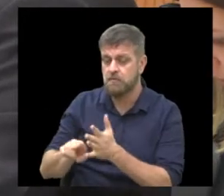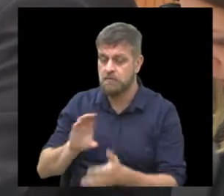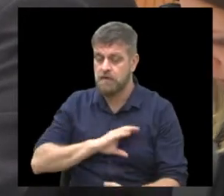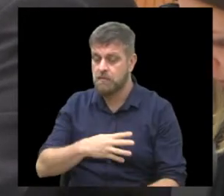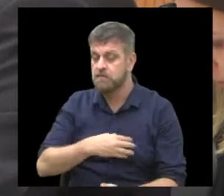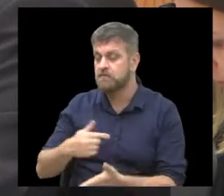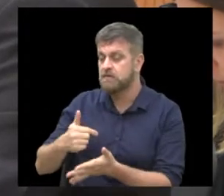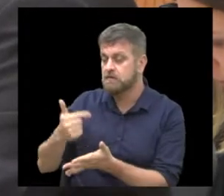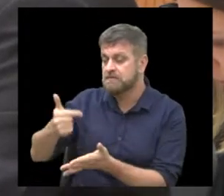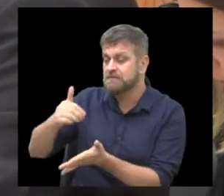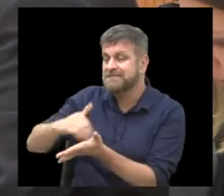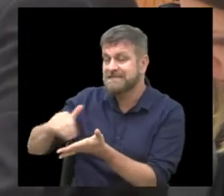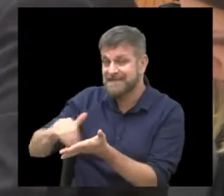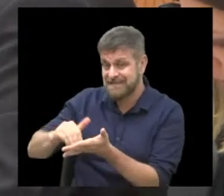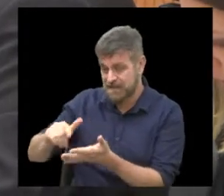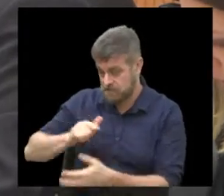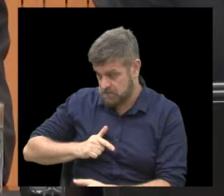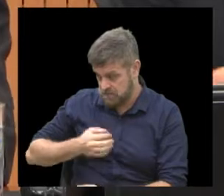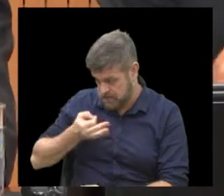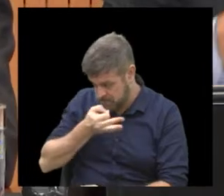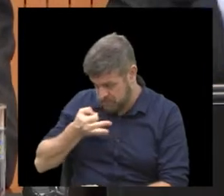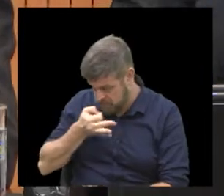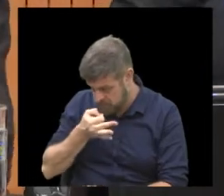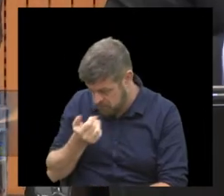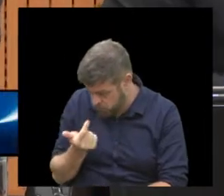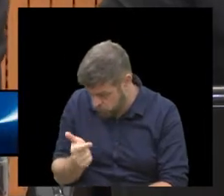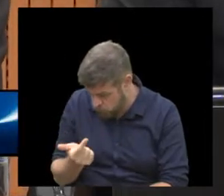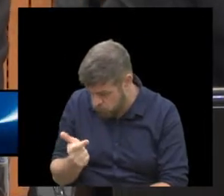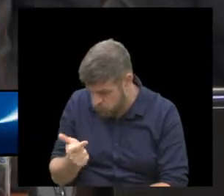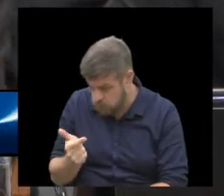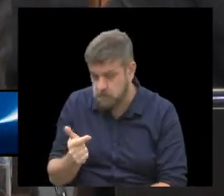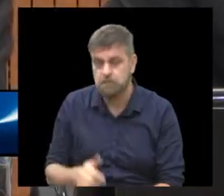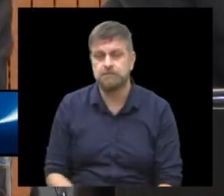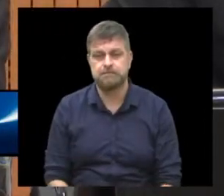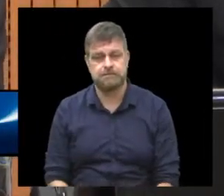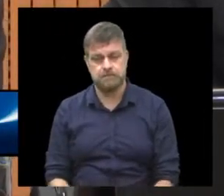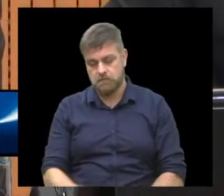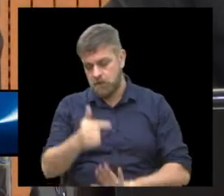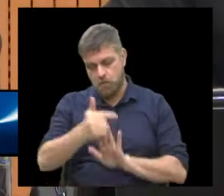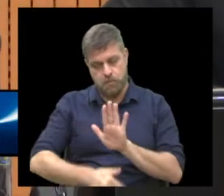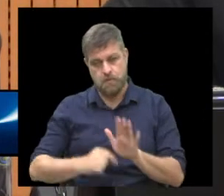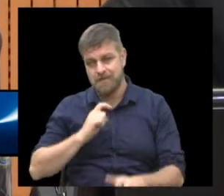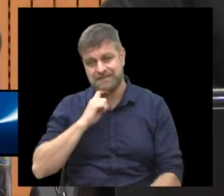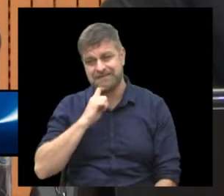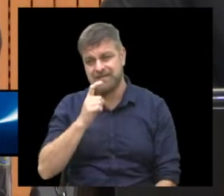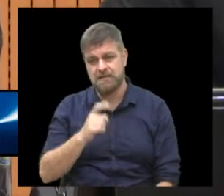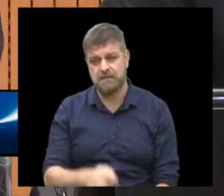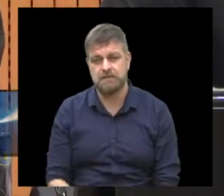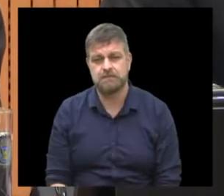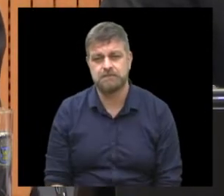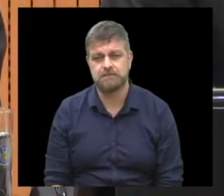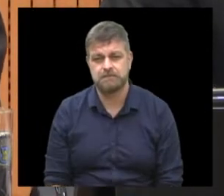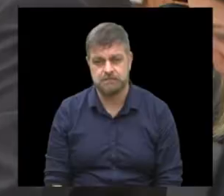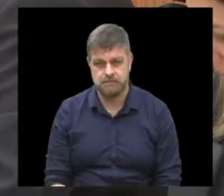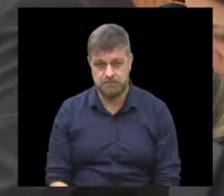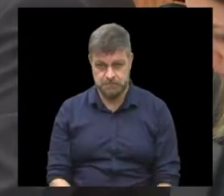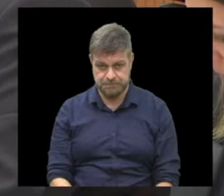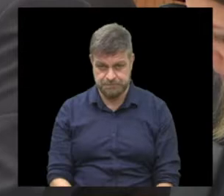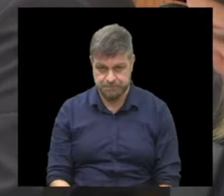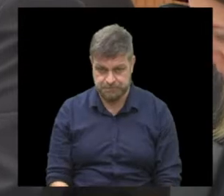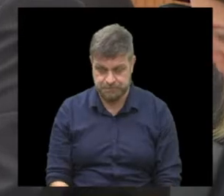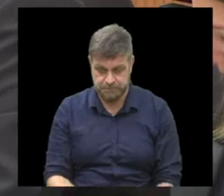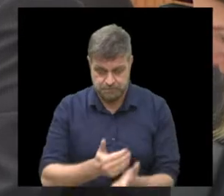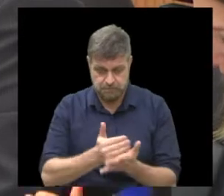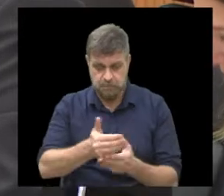vereador Campos Filho, se há vereadores inscritos. Não, senhor presidente, doutor Marcos Bernardelli, não há vereadores inscritos para a discussão. Não havendo vereadores